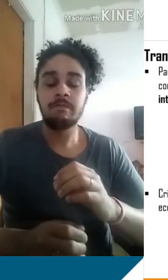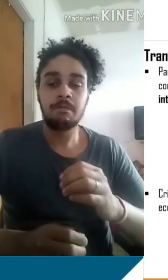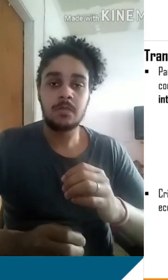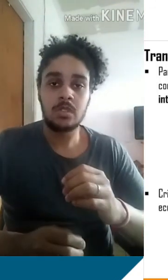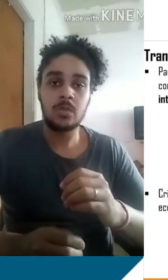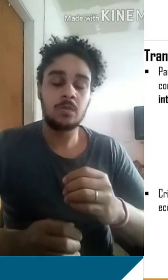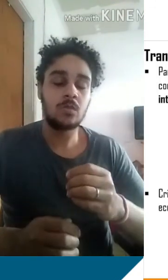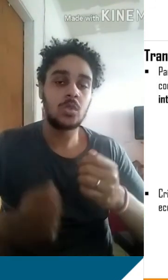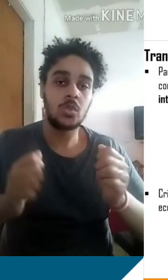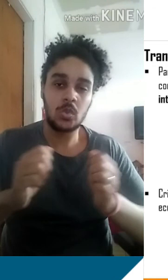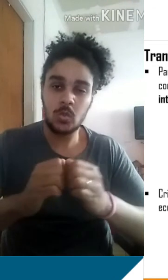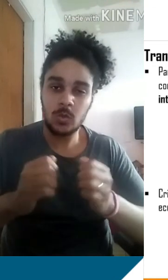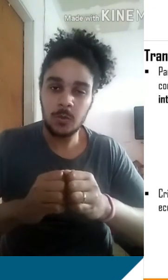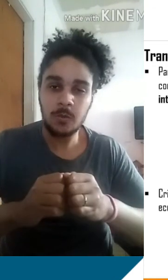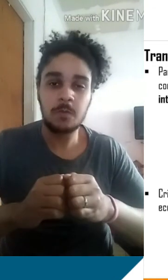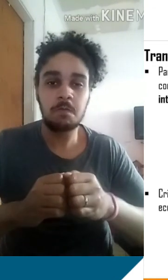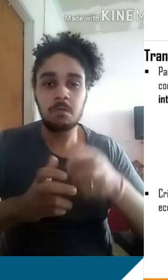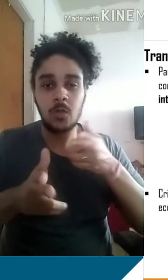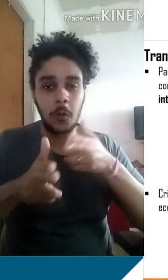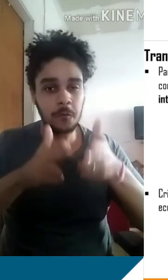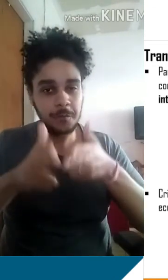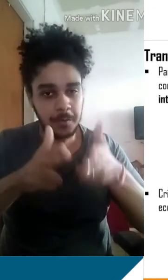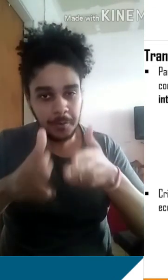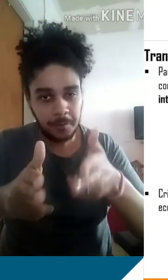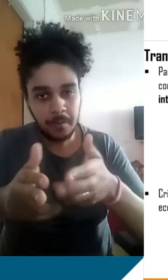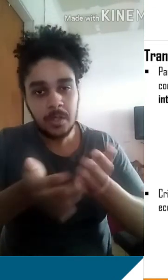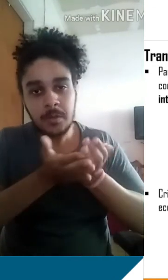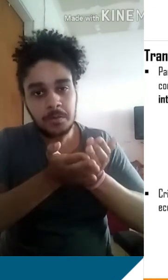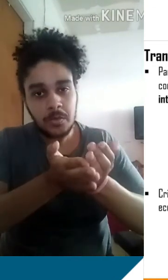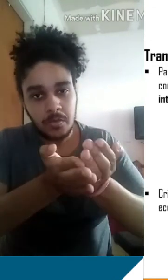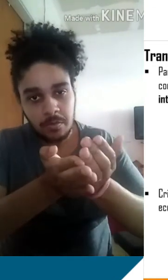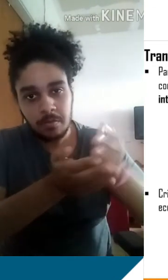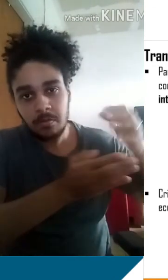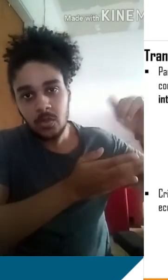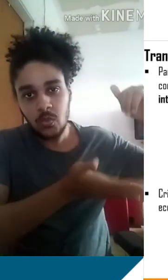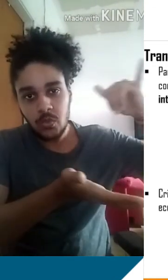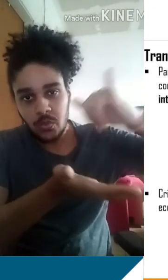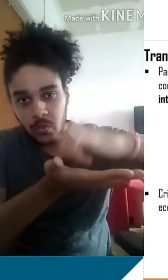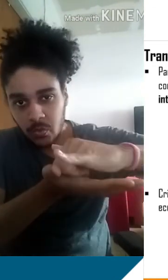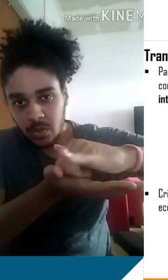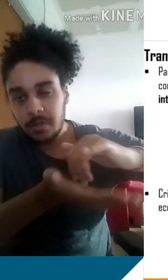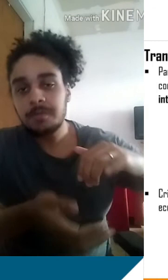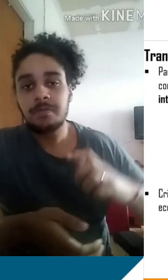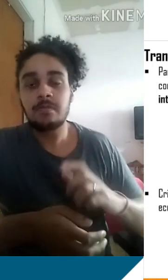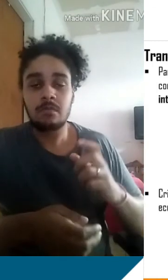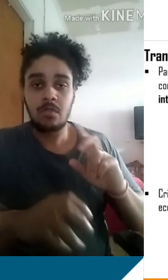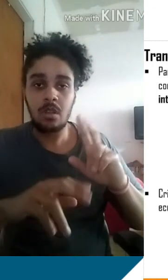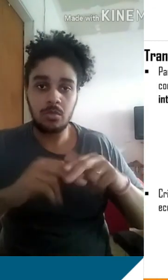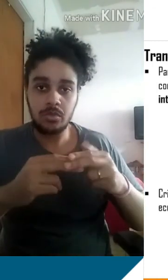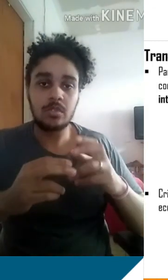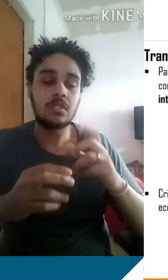esse comércio de mercadorias. Né, criando assim complexos industriais automatizados, tecnológicos, né, com uma